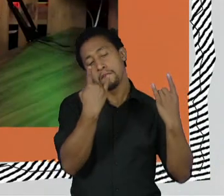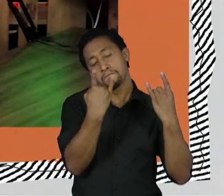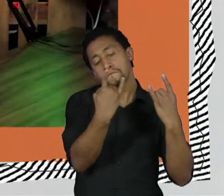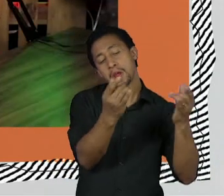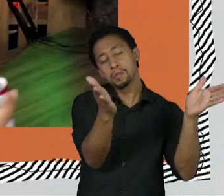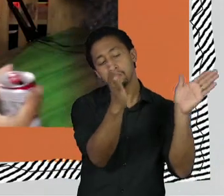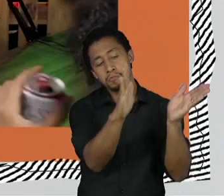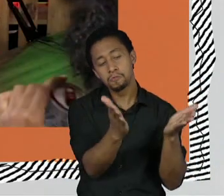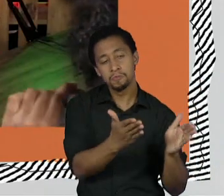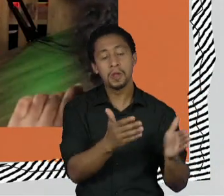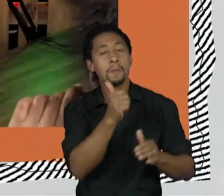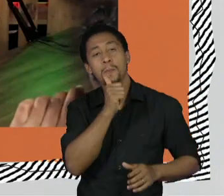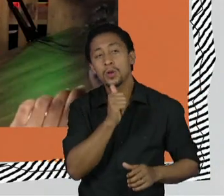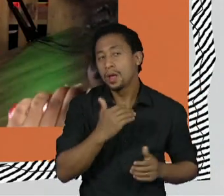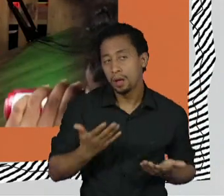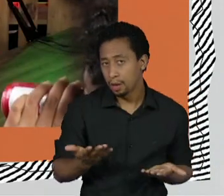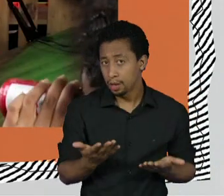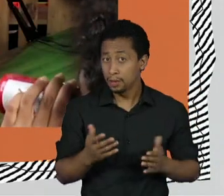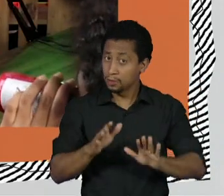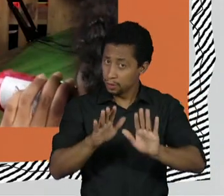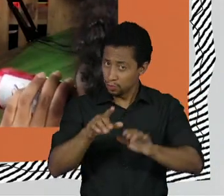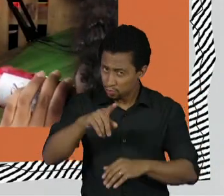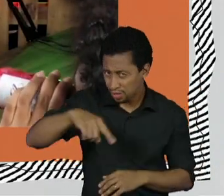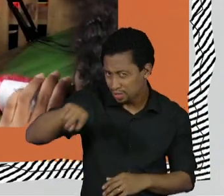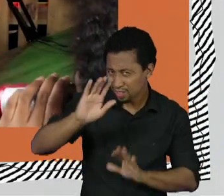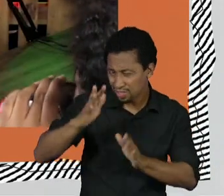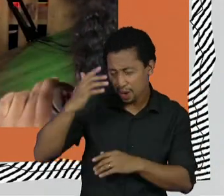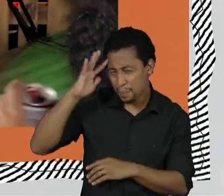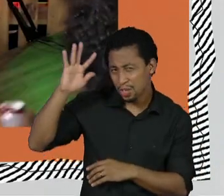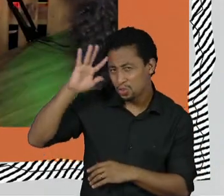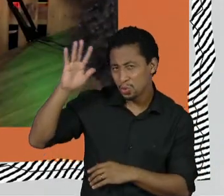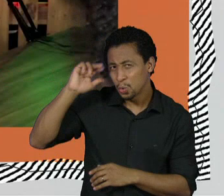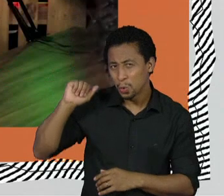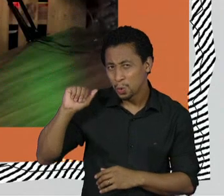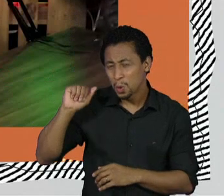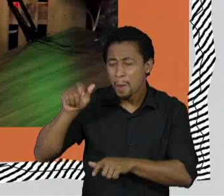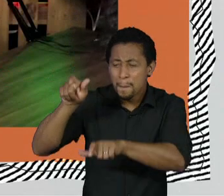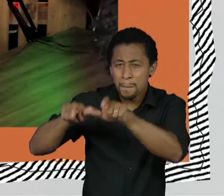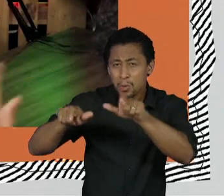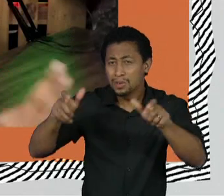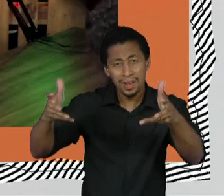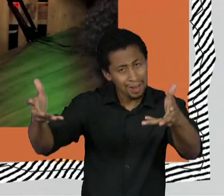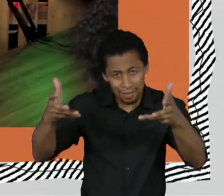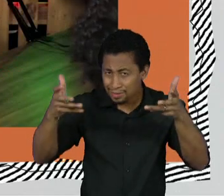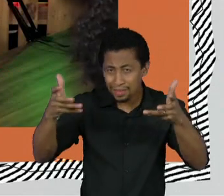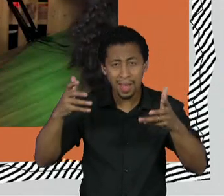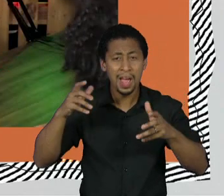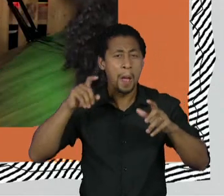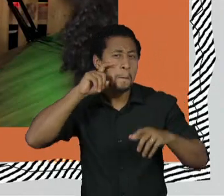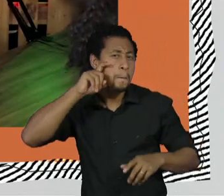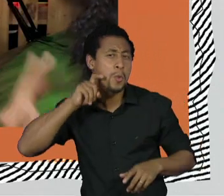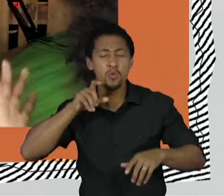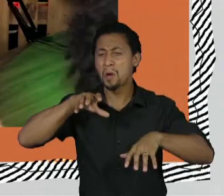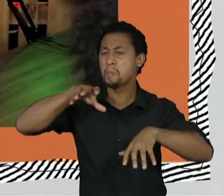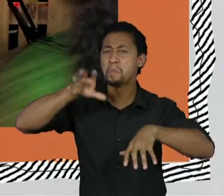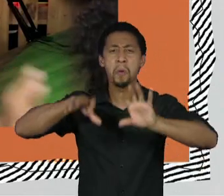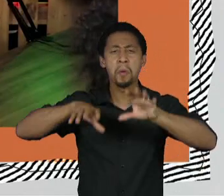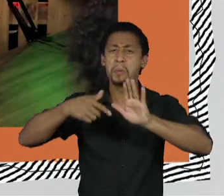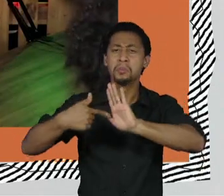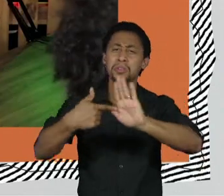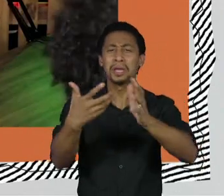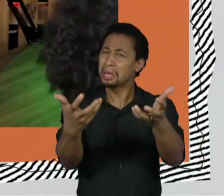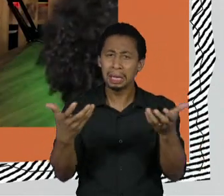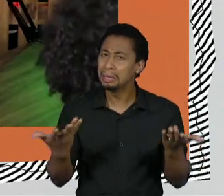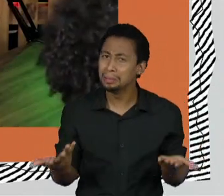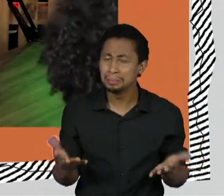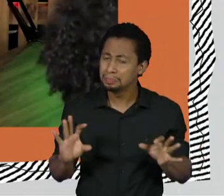que, não sei o que? Eu falo, cara, vocês já pararam pra pensar que existe a possibilidade das mulheres quererem mostrar a bunda? Tipo assim, por vontade dela,